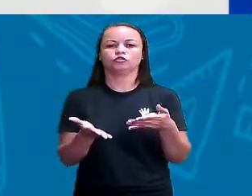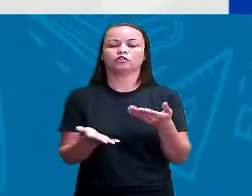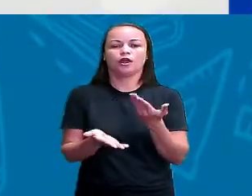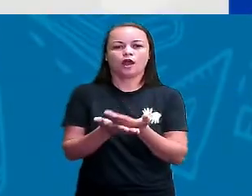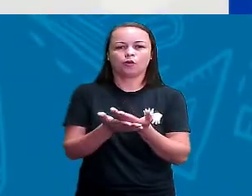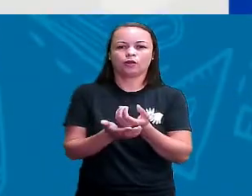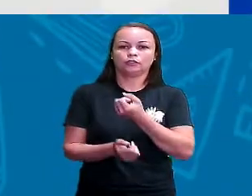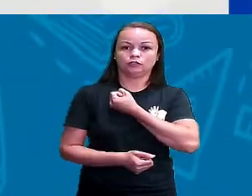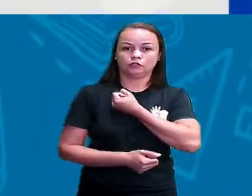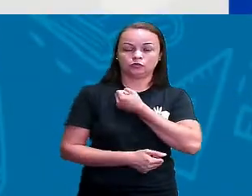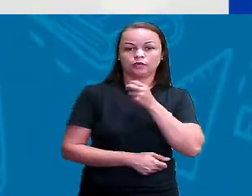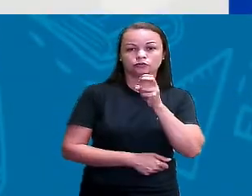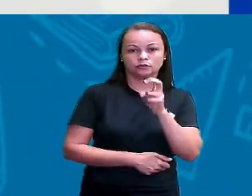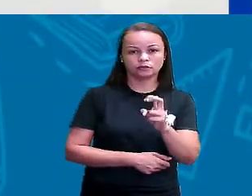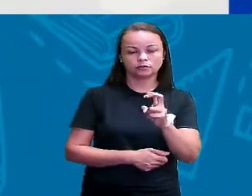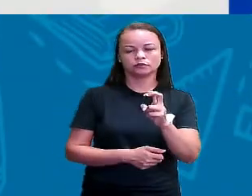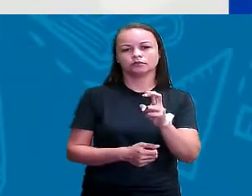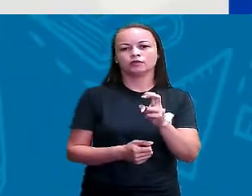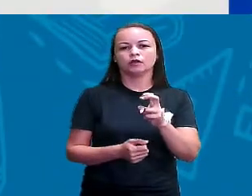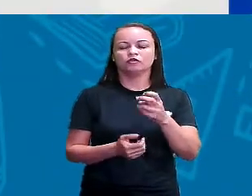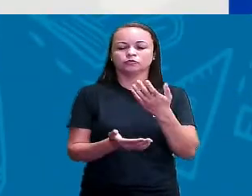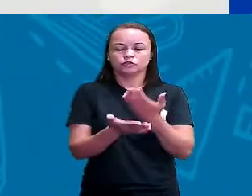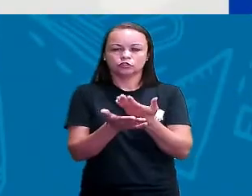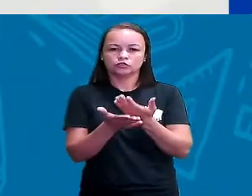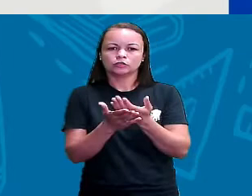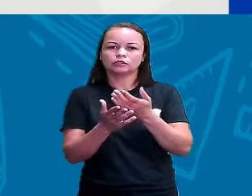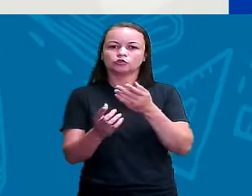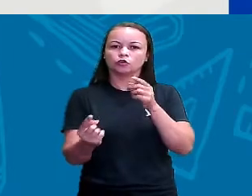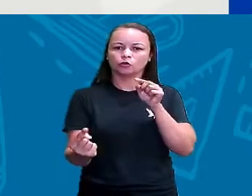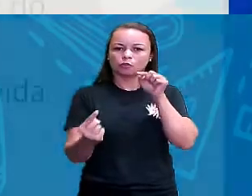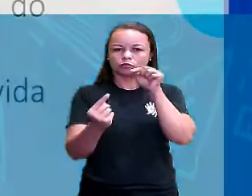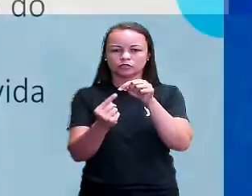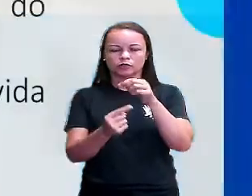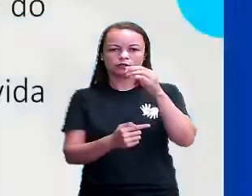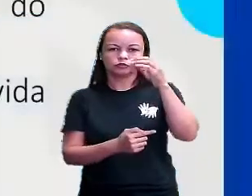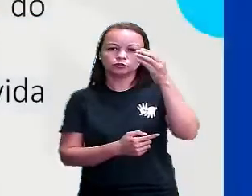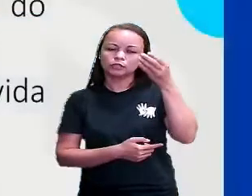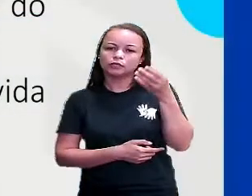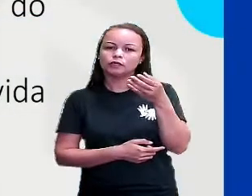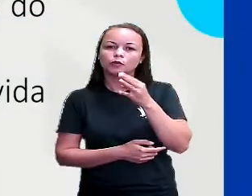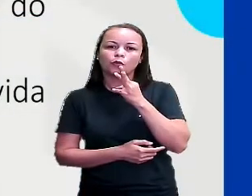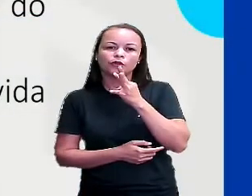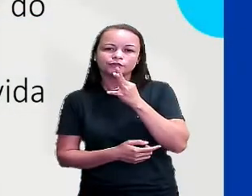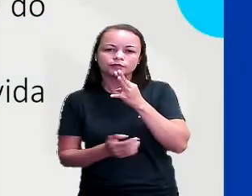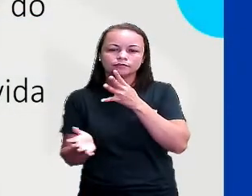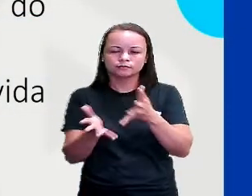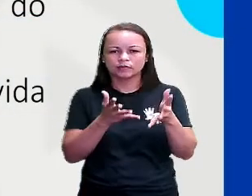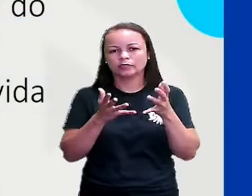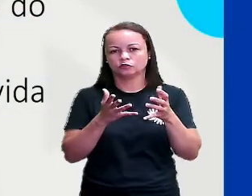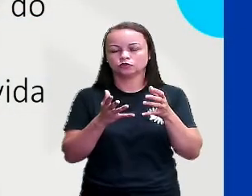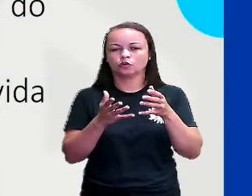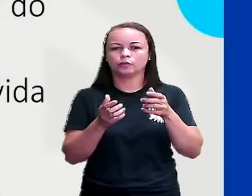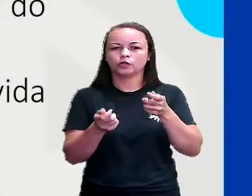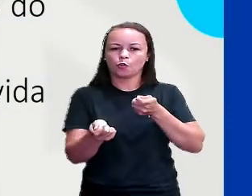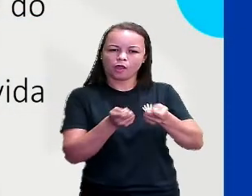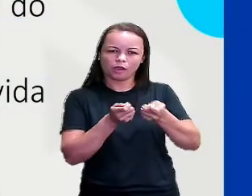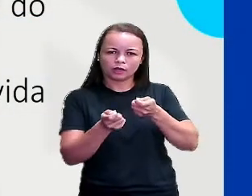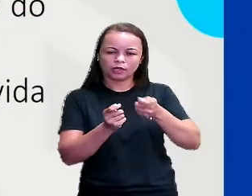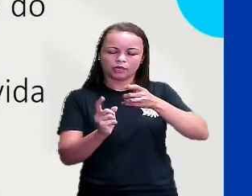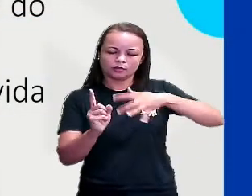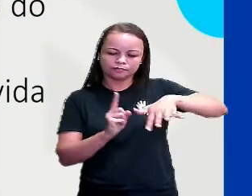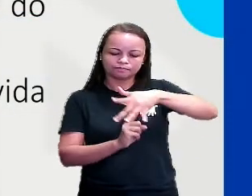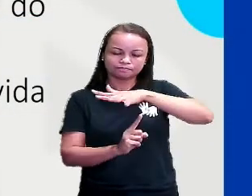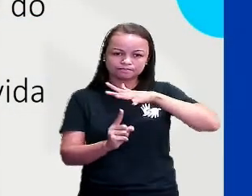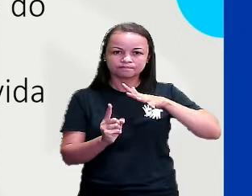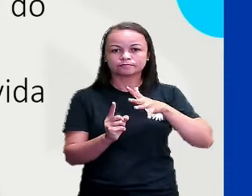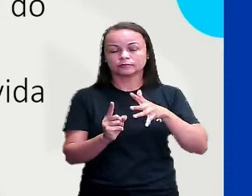5, nós vamos estudar sobre o objeto de conhecimento equilíbrio ambiental, tá certo? Nessa nossa aula,